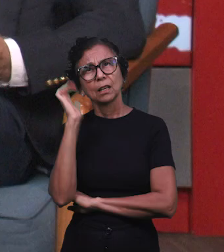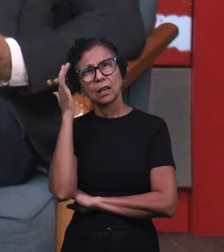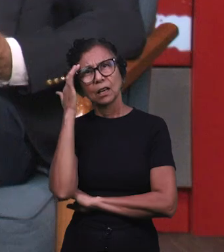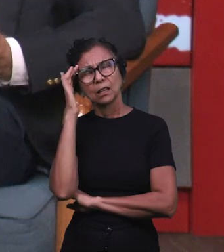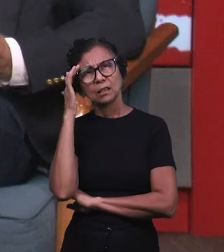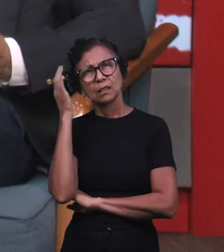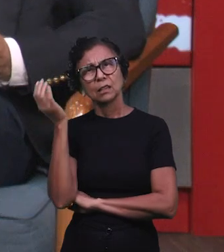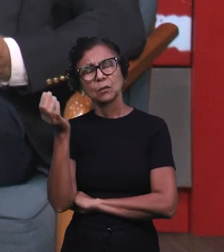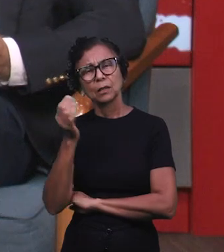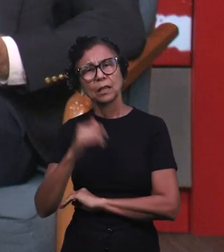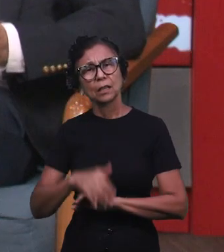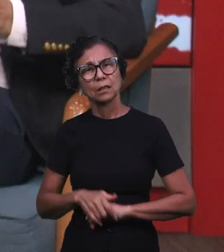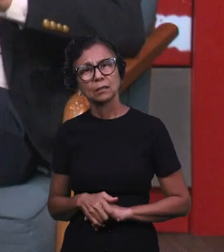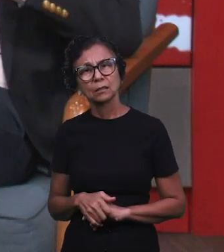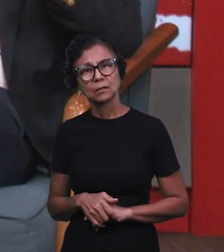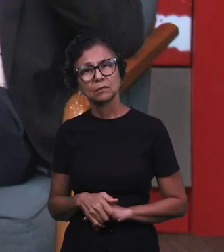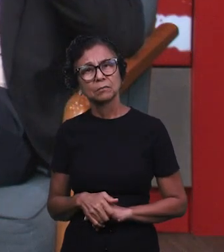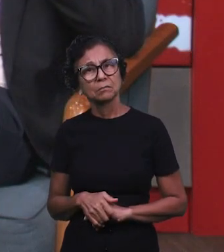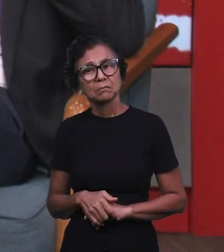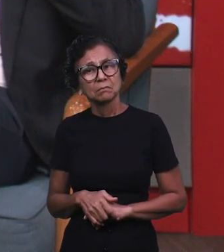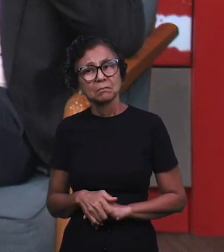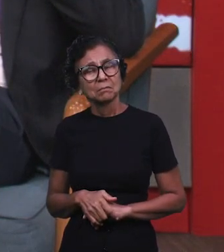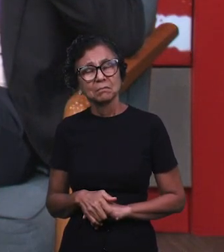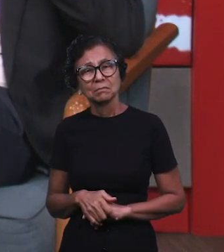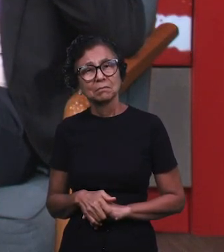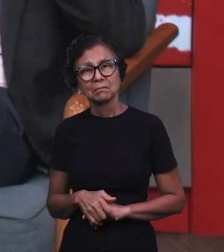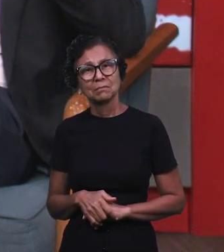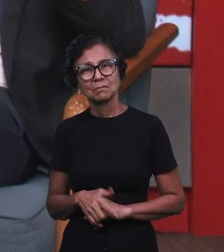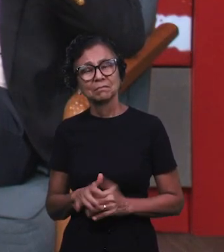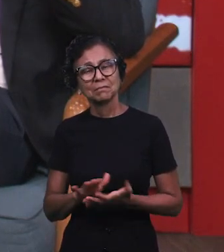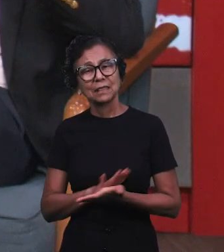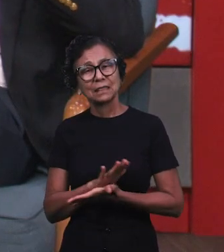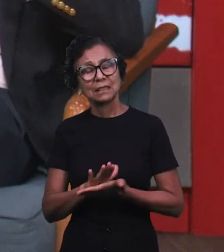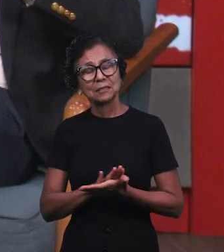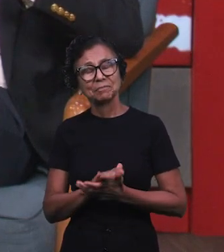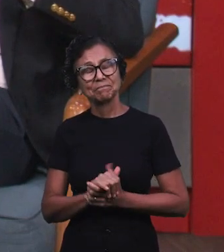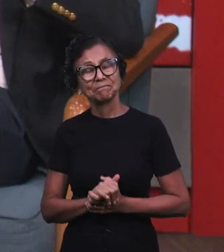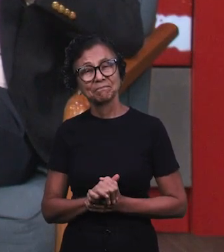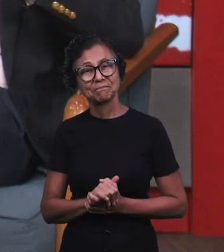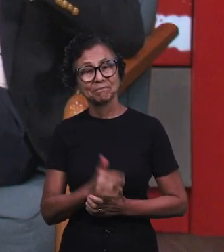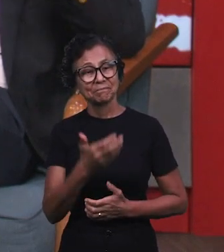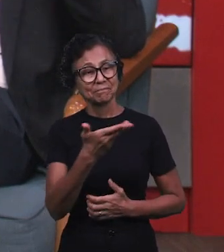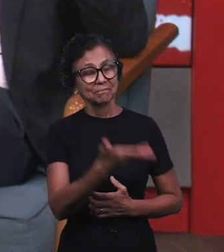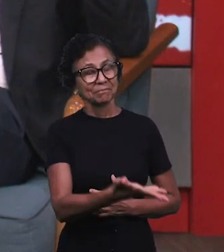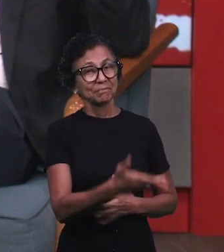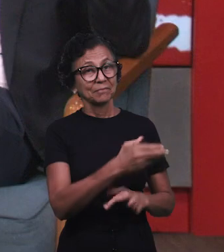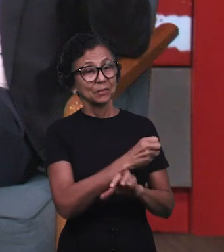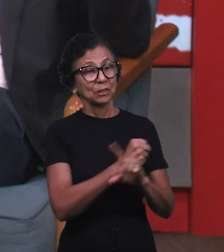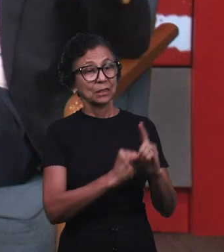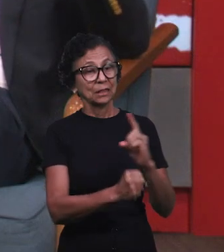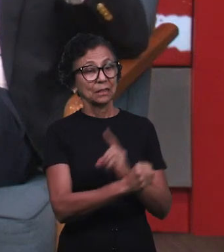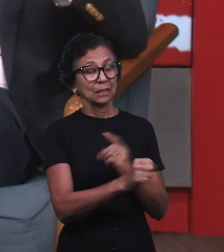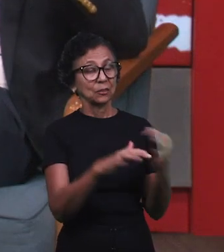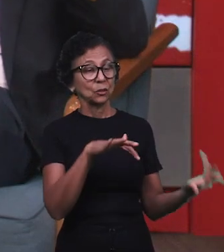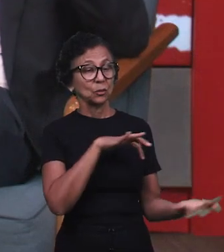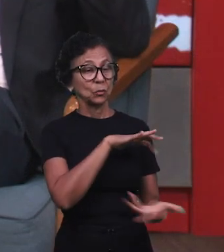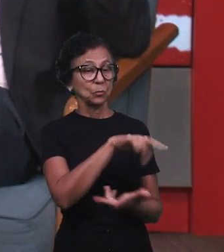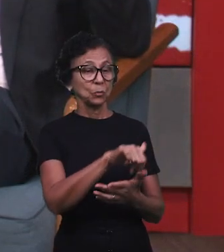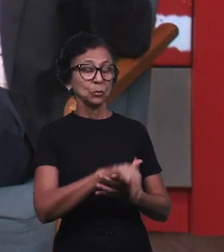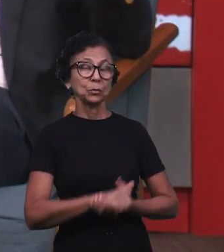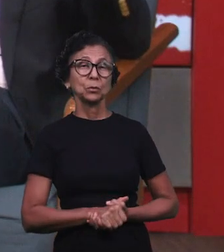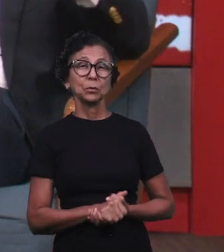desarticulados, sem sentido. E o mundo de hoje está vivendo assim, de sons,